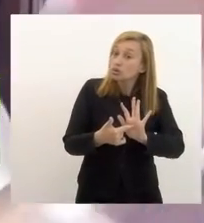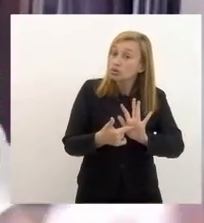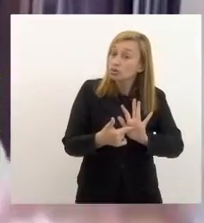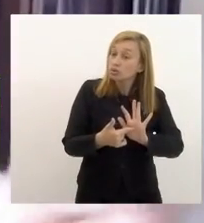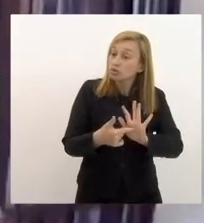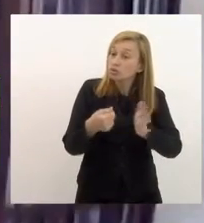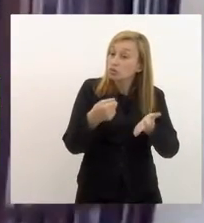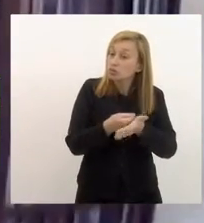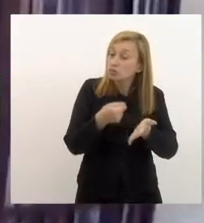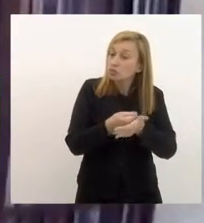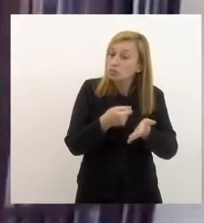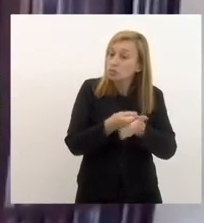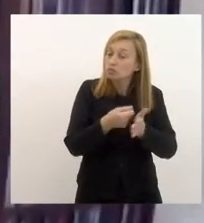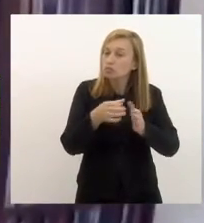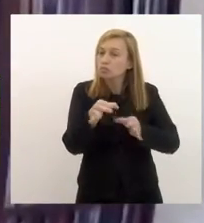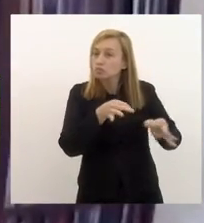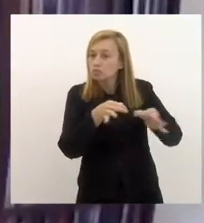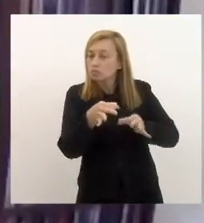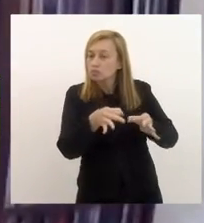eu